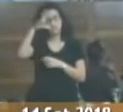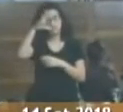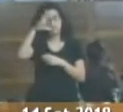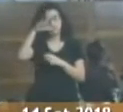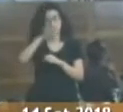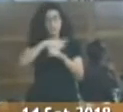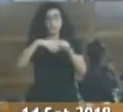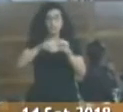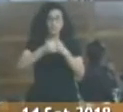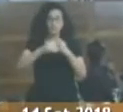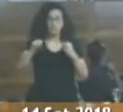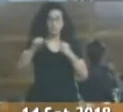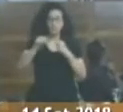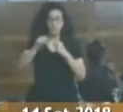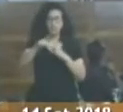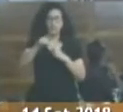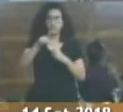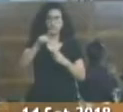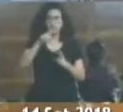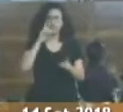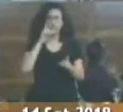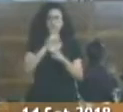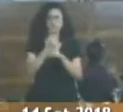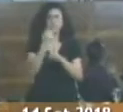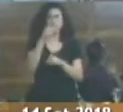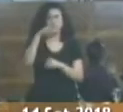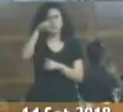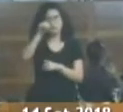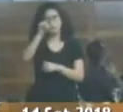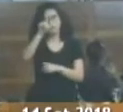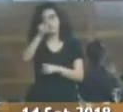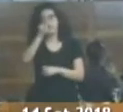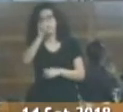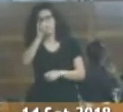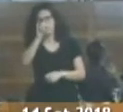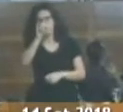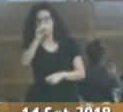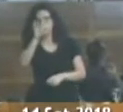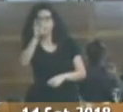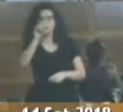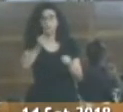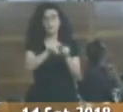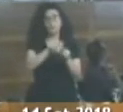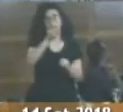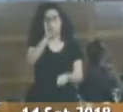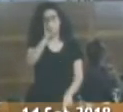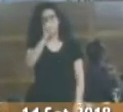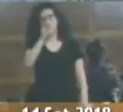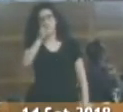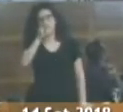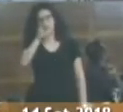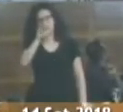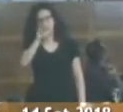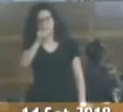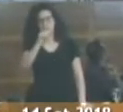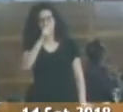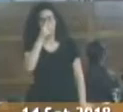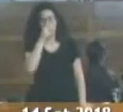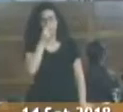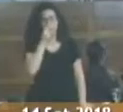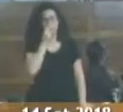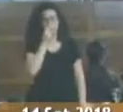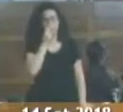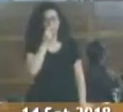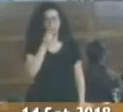identificada uma espécie de molusco, bivalve, que é a vieira, que é a nossa vieira, que é a